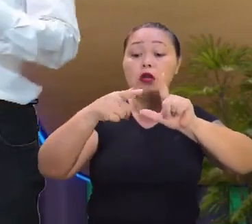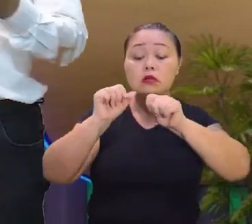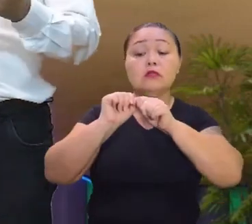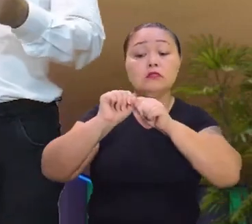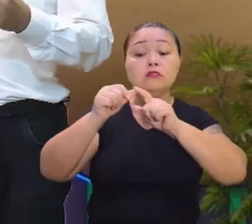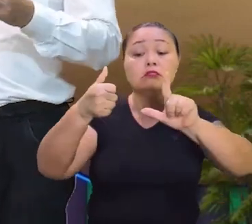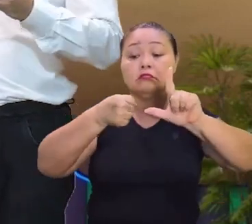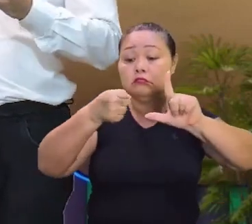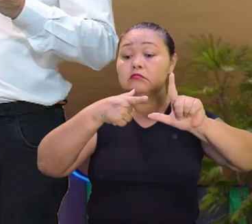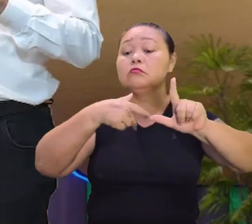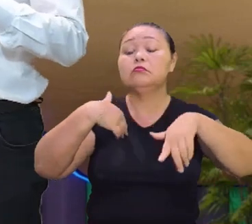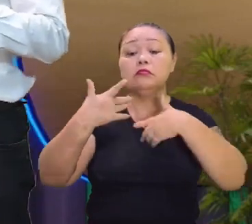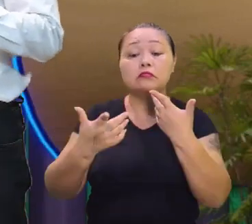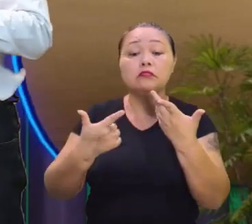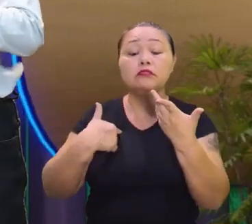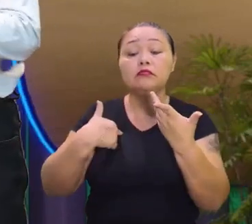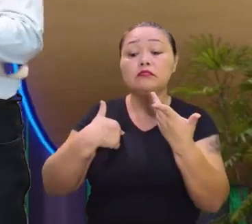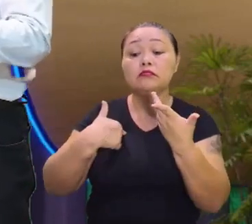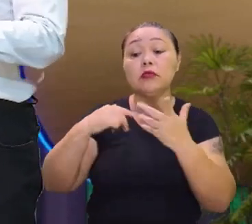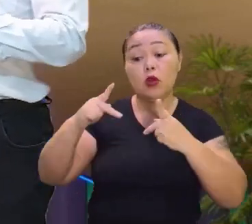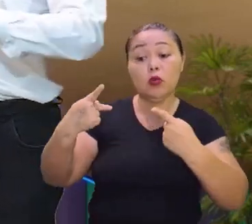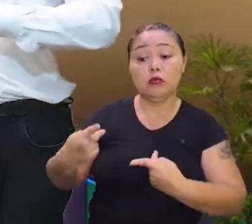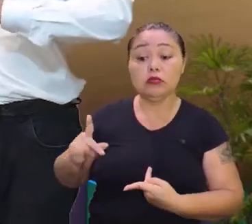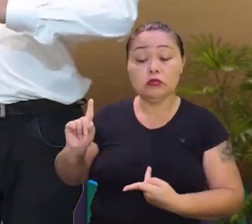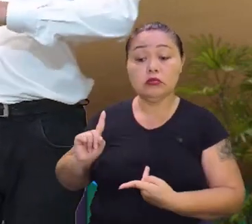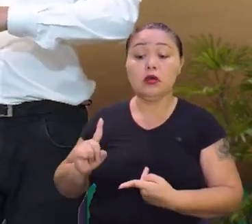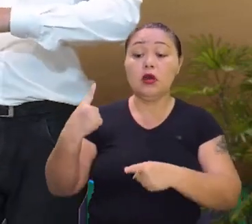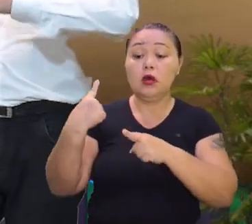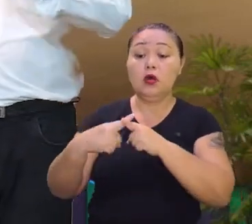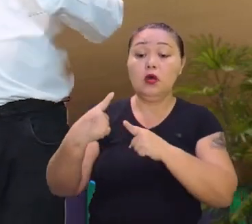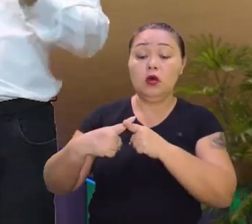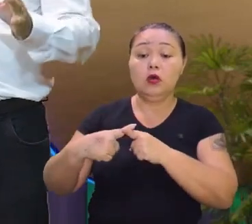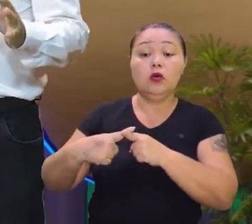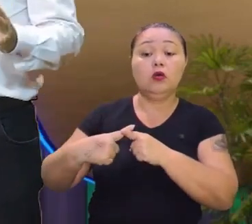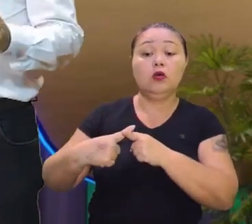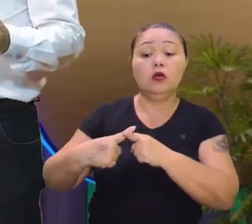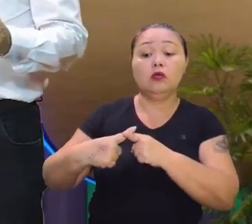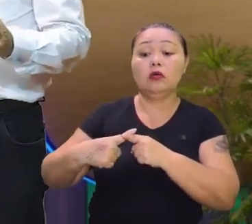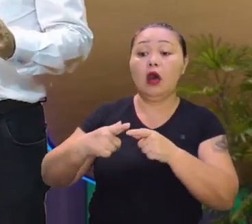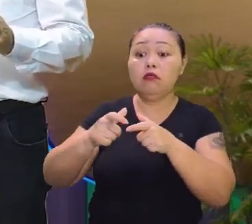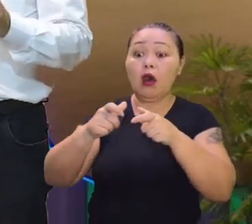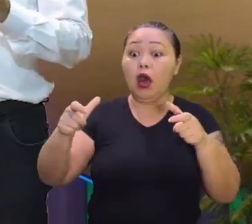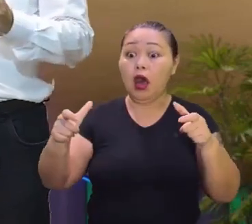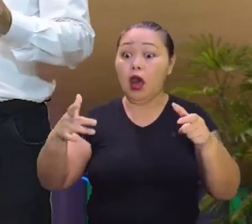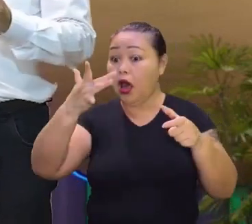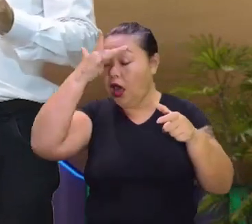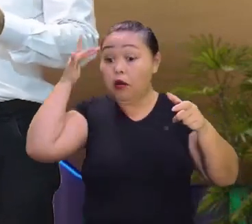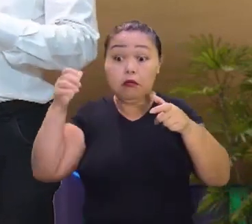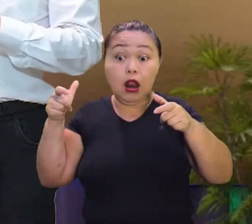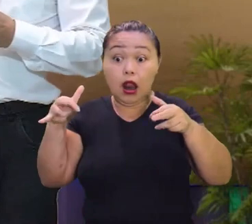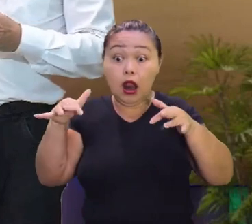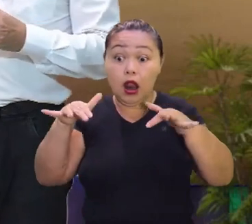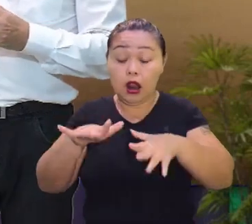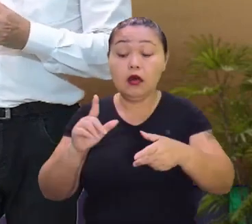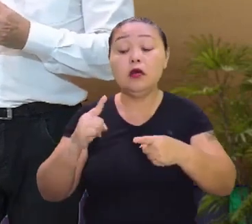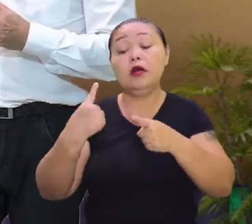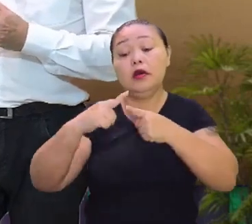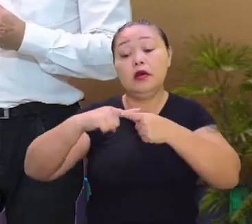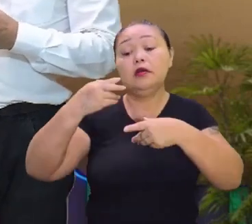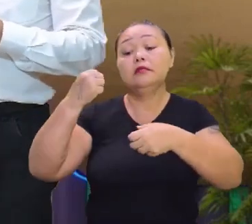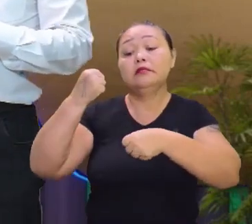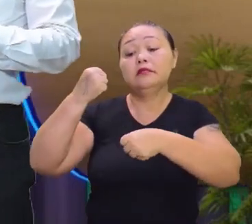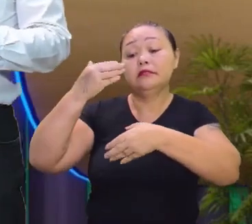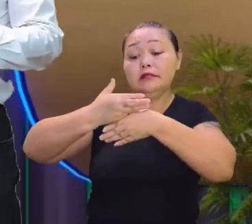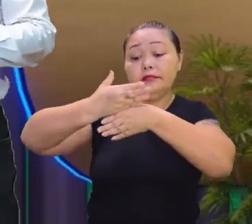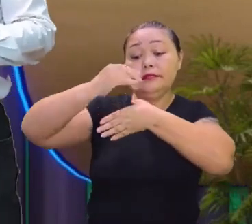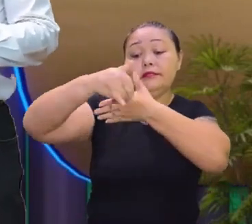né, de ordem humana, por causa deste surto de pessoas que foram para lá por causa das hidrelétricas. Isso